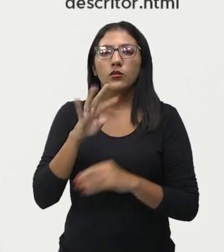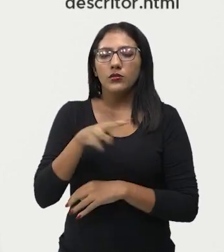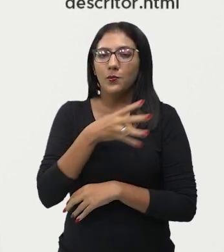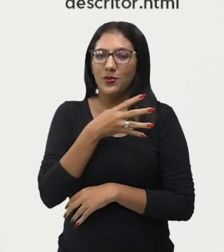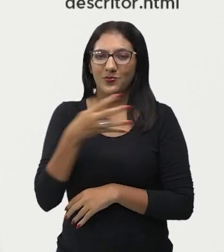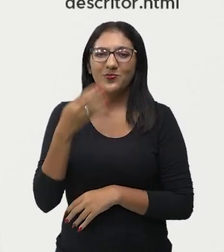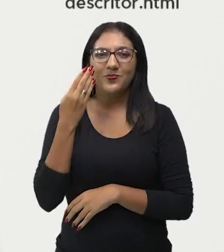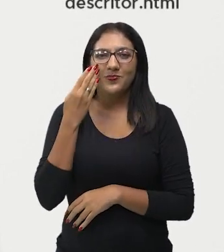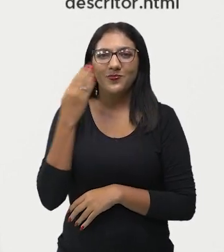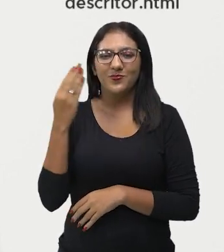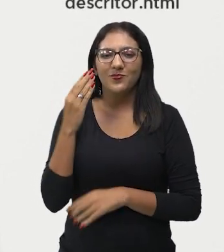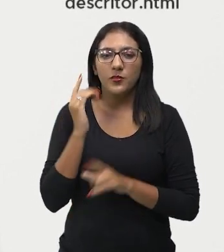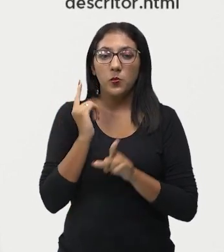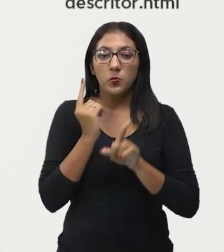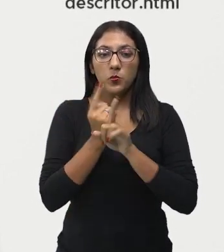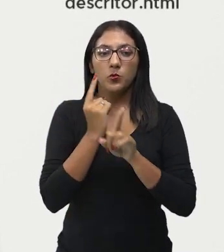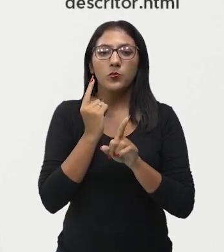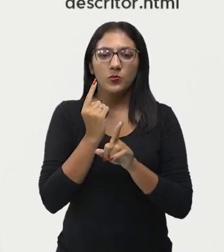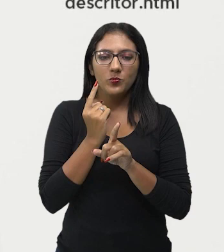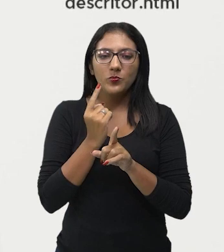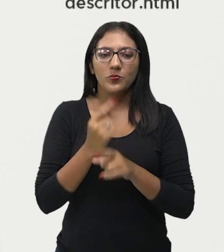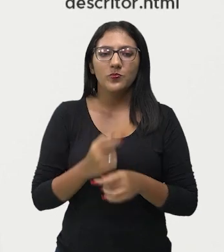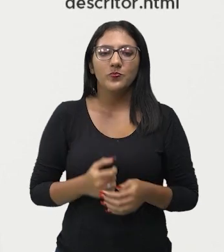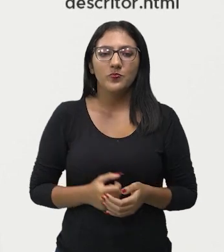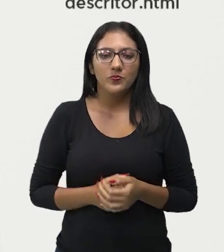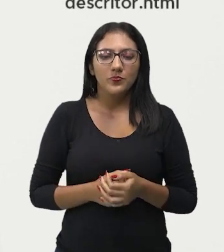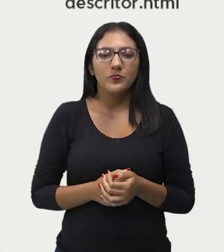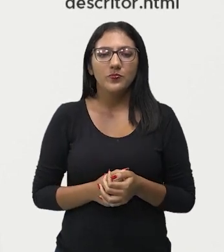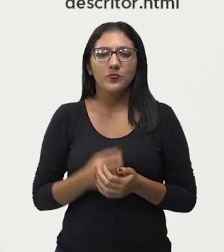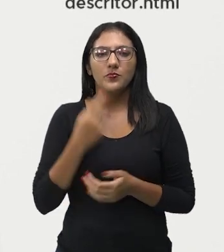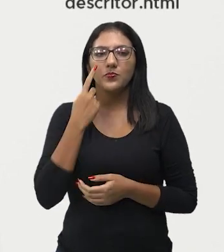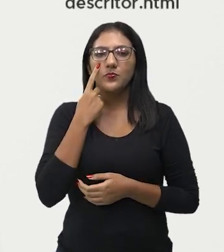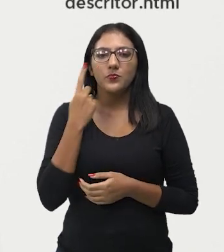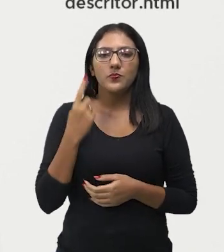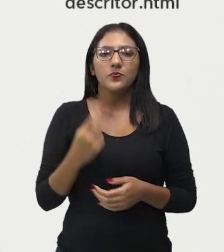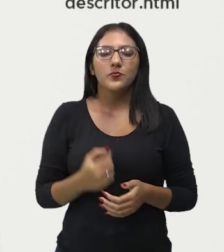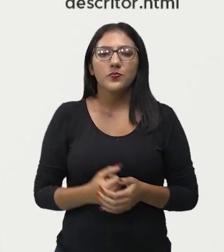descobriu, de posse da pesquisa que ela fez. Ela descobriu que